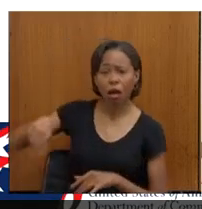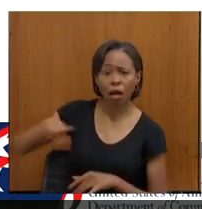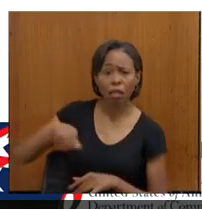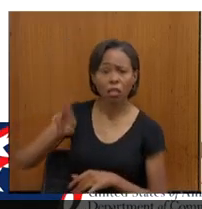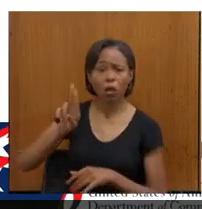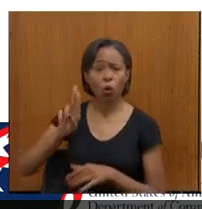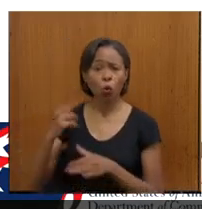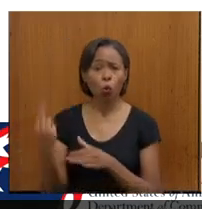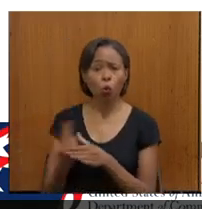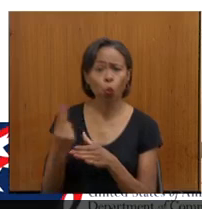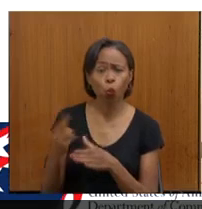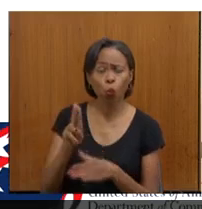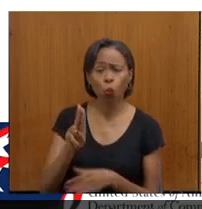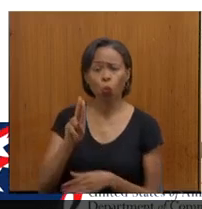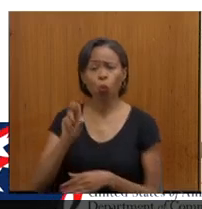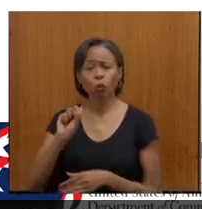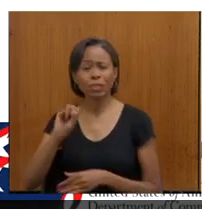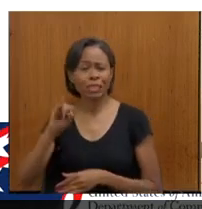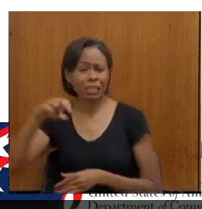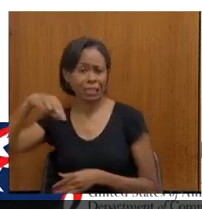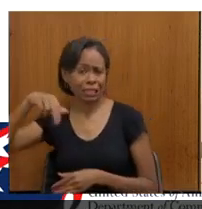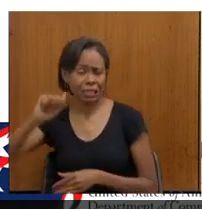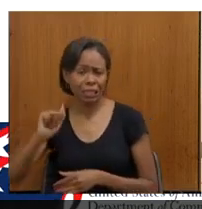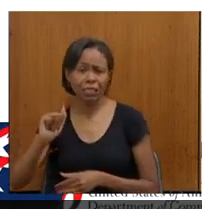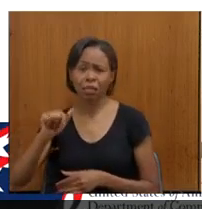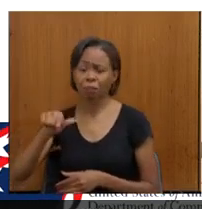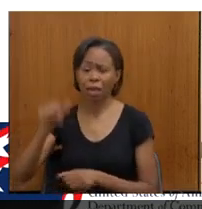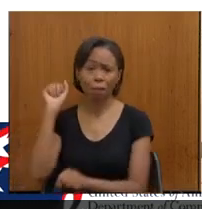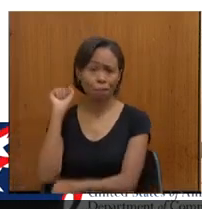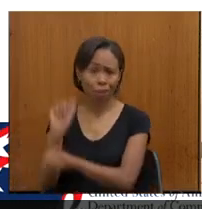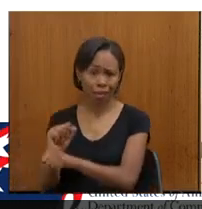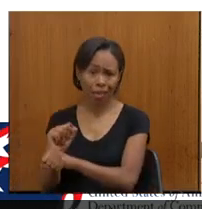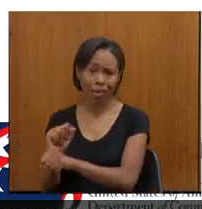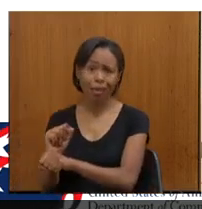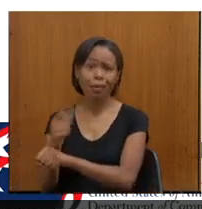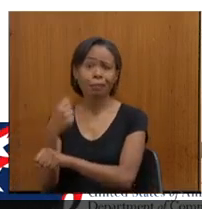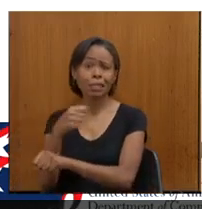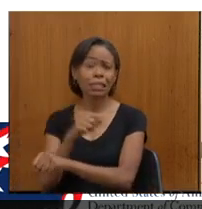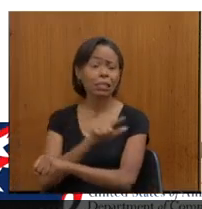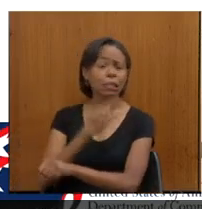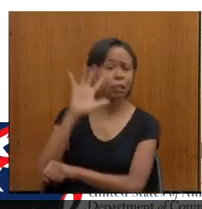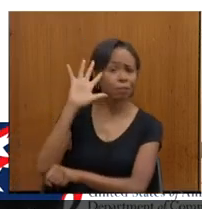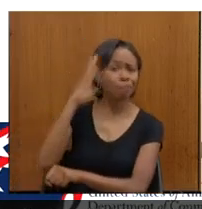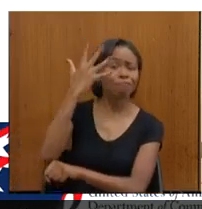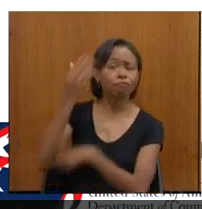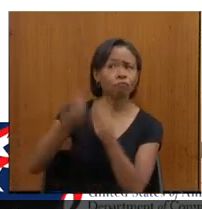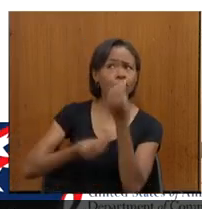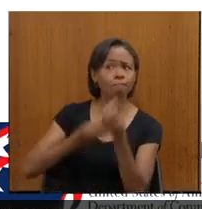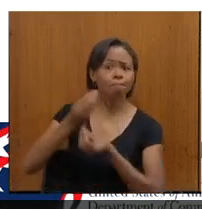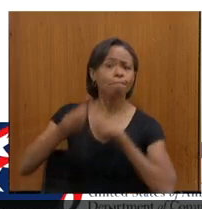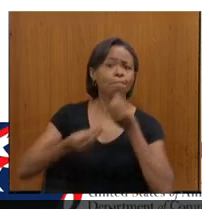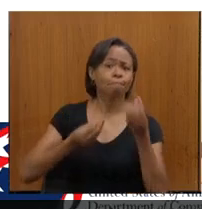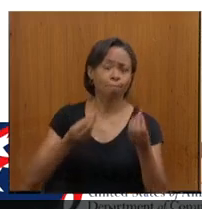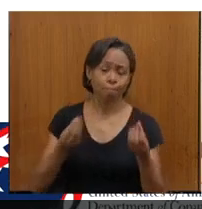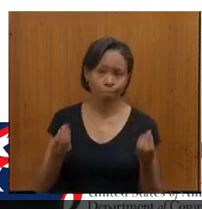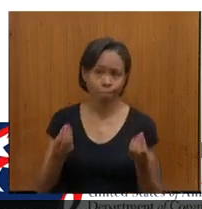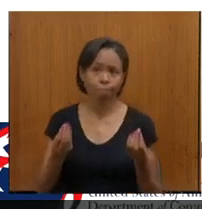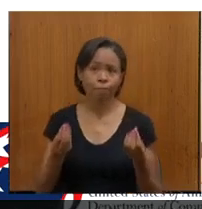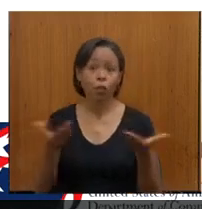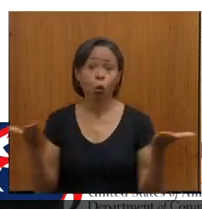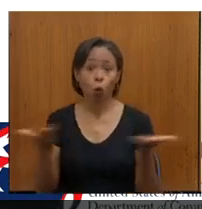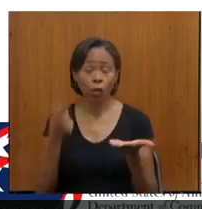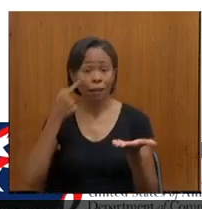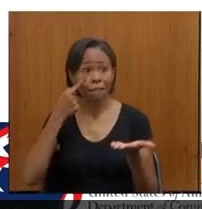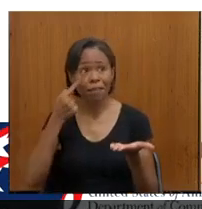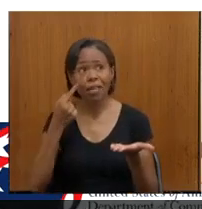ter uma reposição de acordo para poder curtir essa bom então hoje o que tem que eu tenho visto é